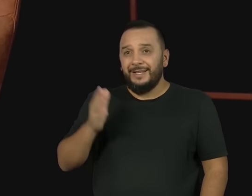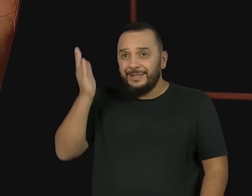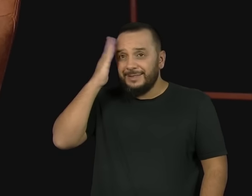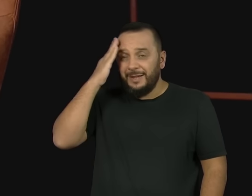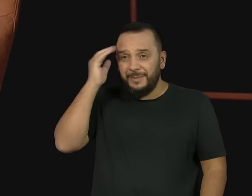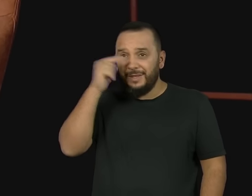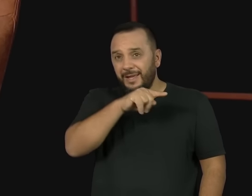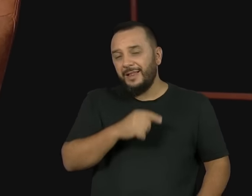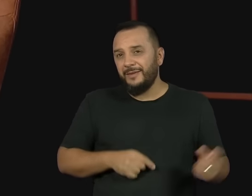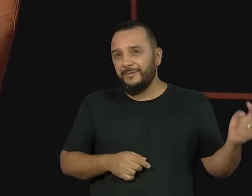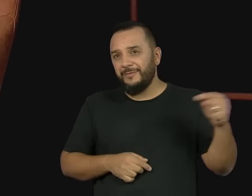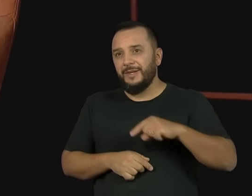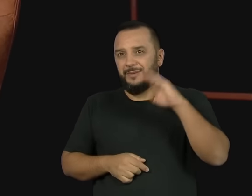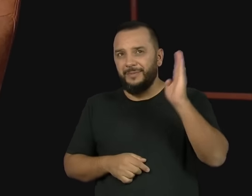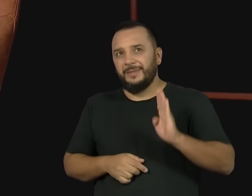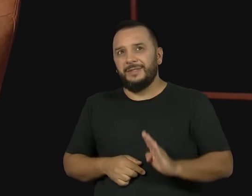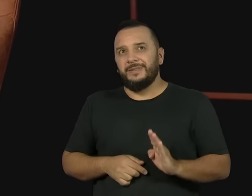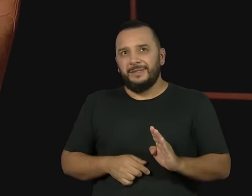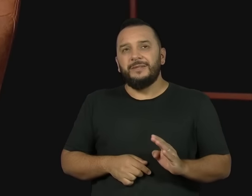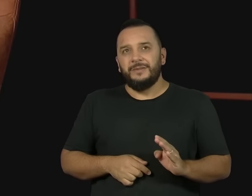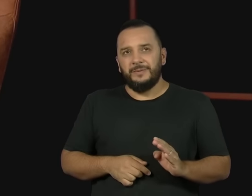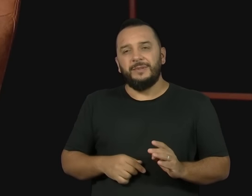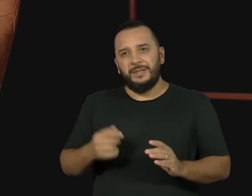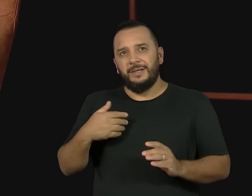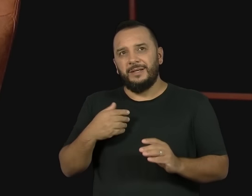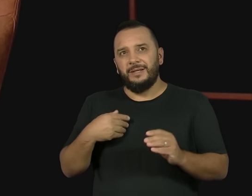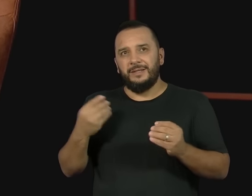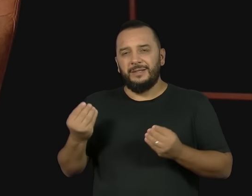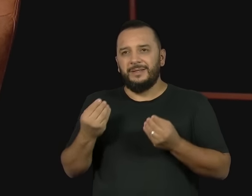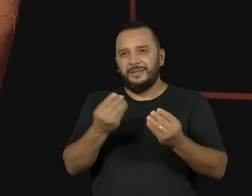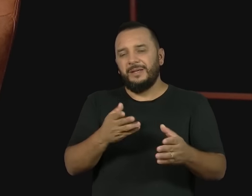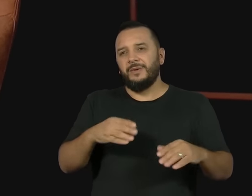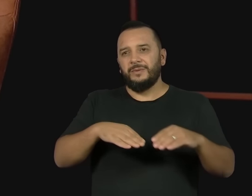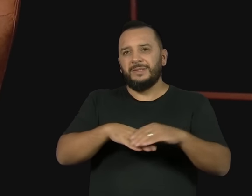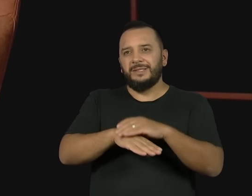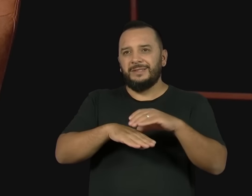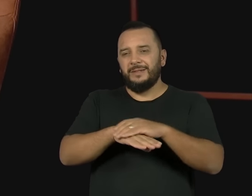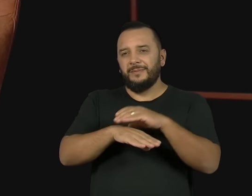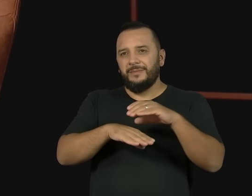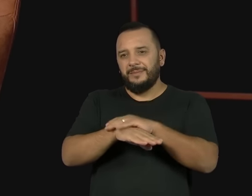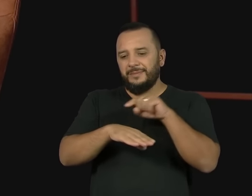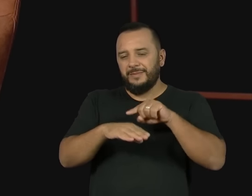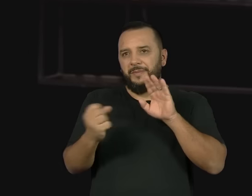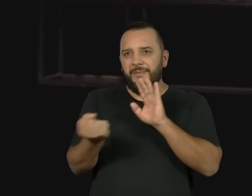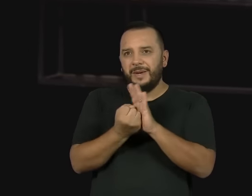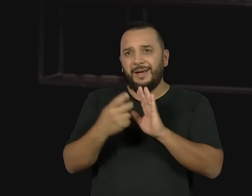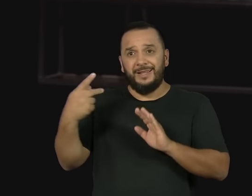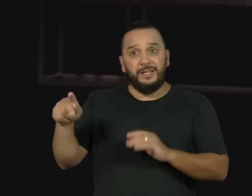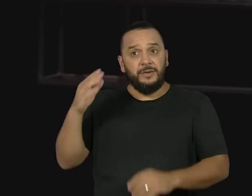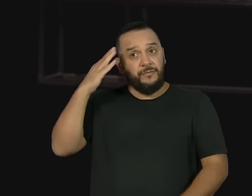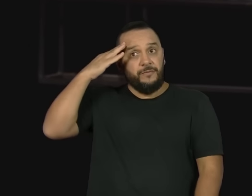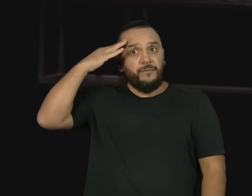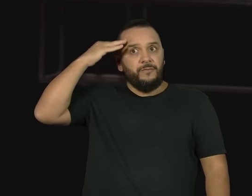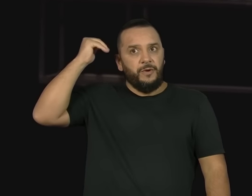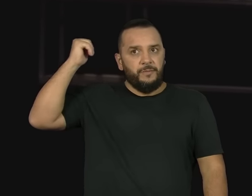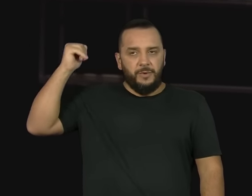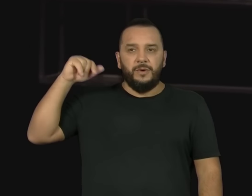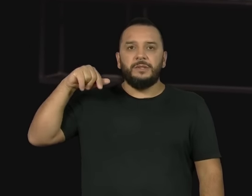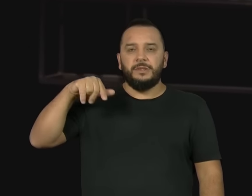vinha, ele deu a representação dos sapatos dele, que estavam no auge, inclusive, nos